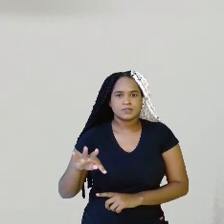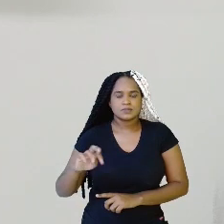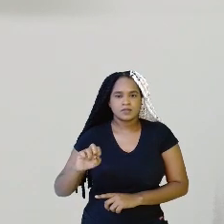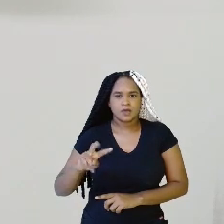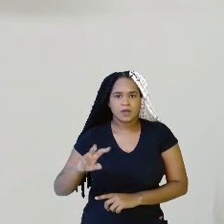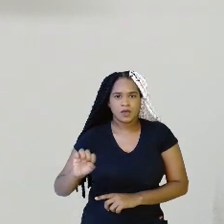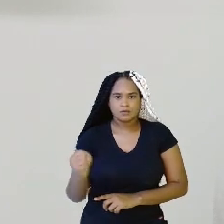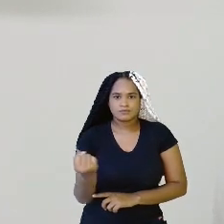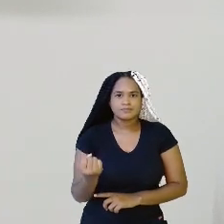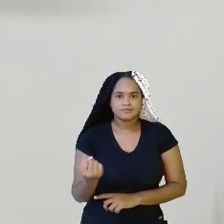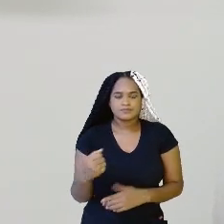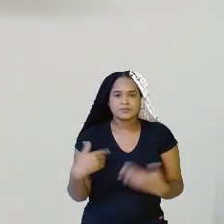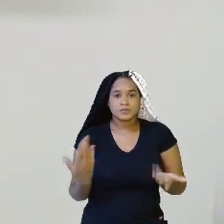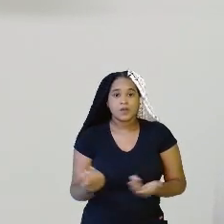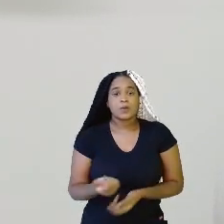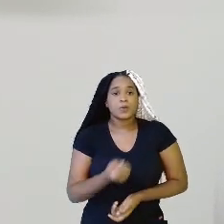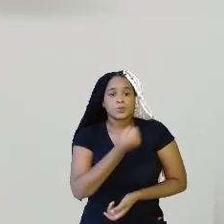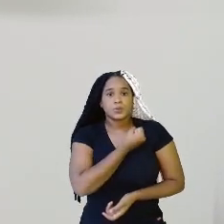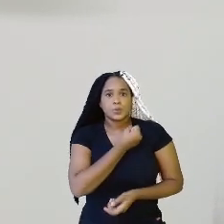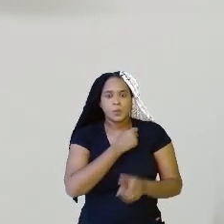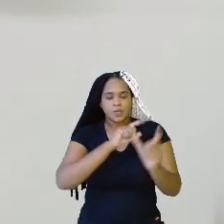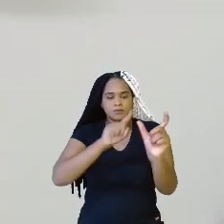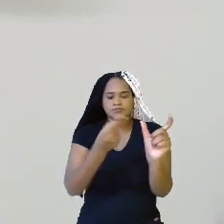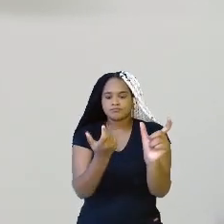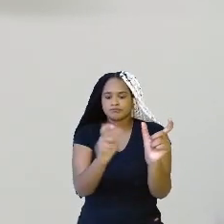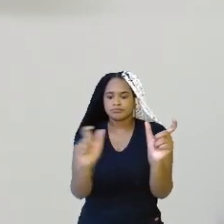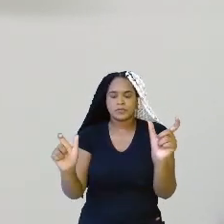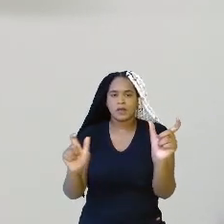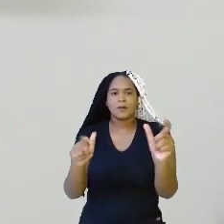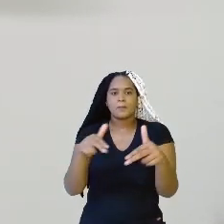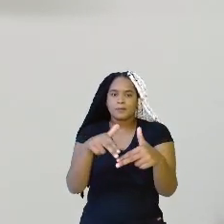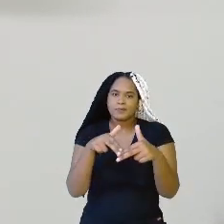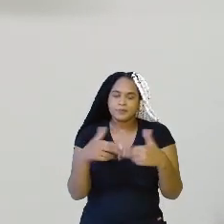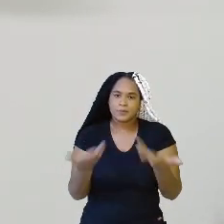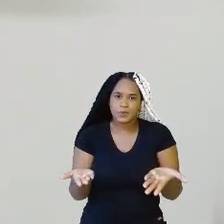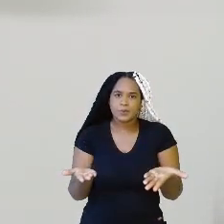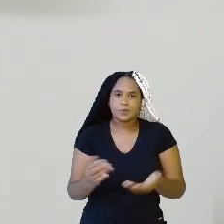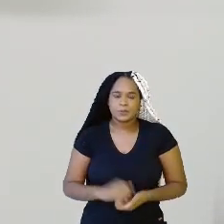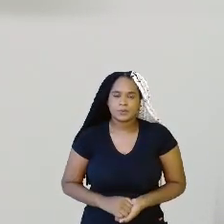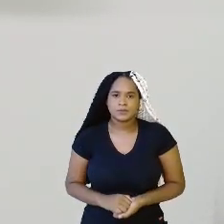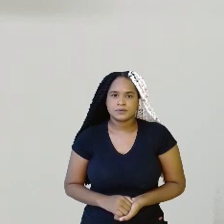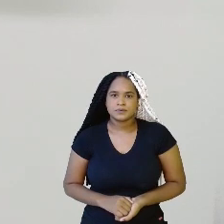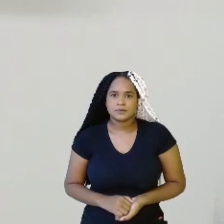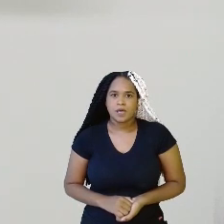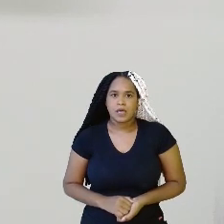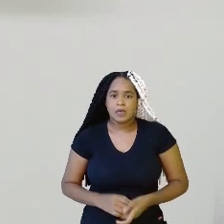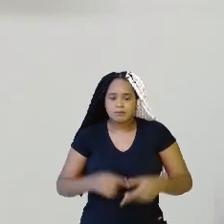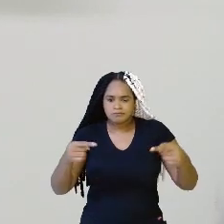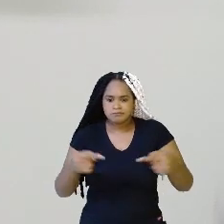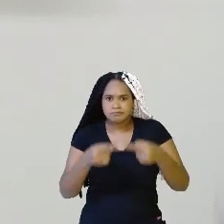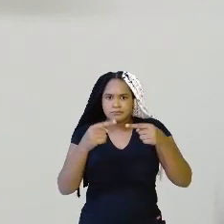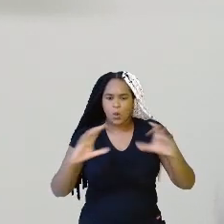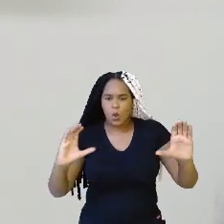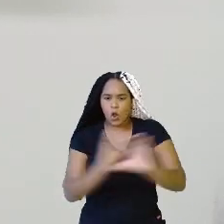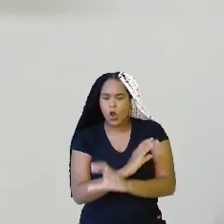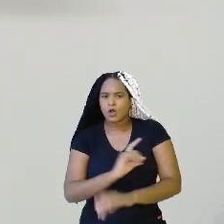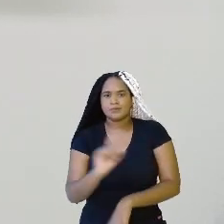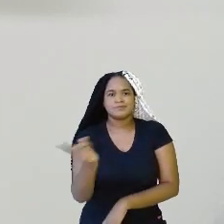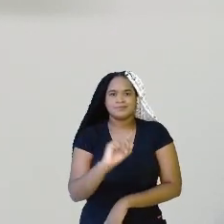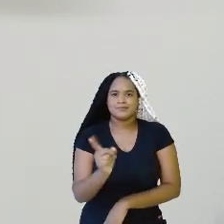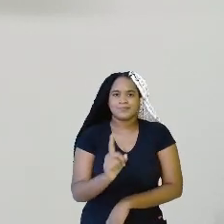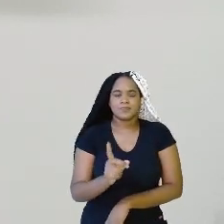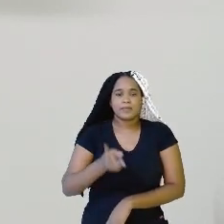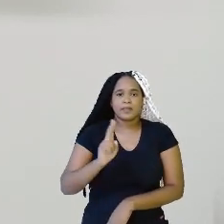58,40. Quando a gente fala de número decimal, é exatamente por isso. Nunca o valor é inteiro.